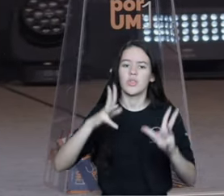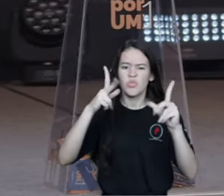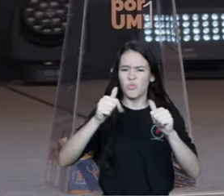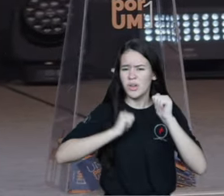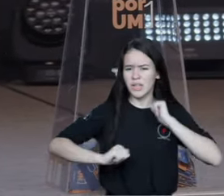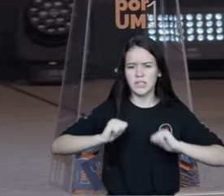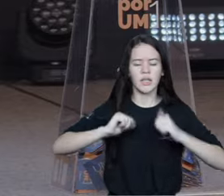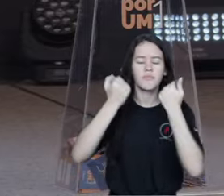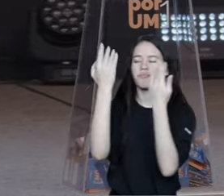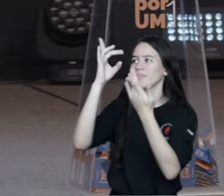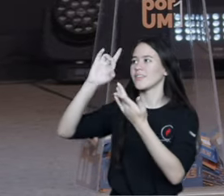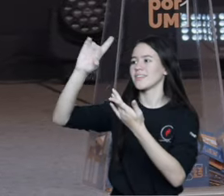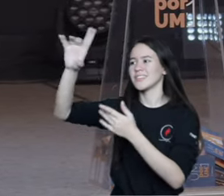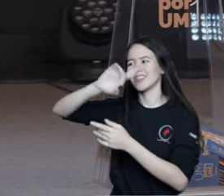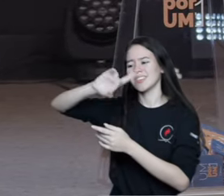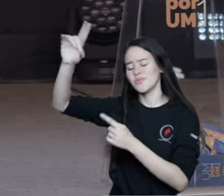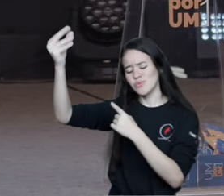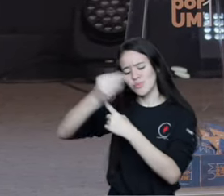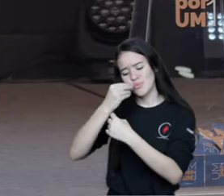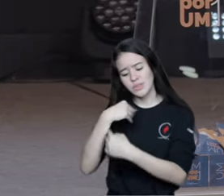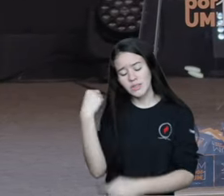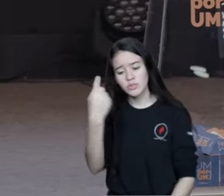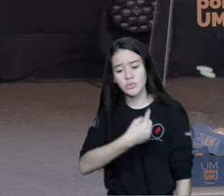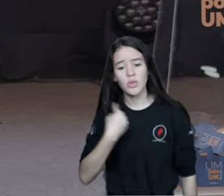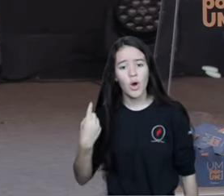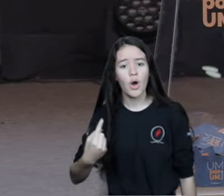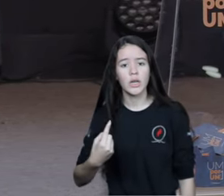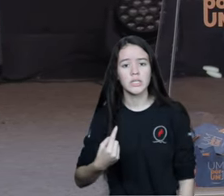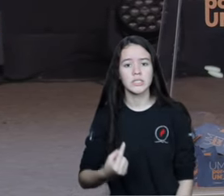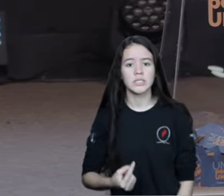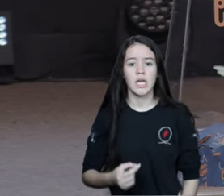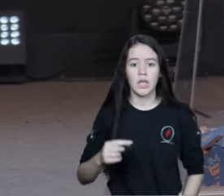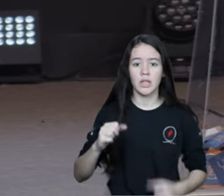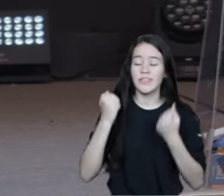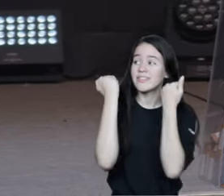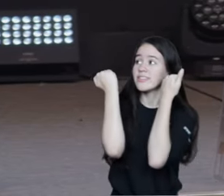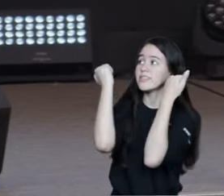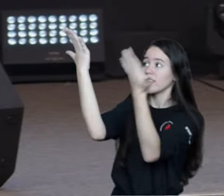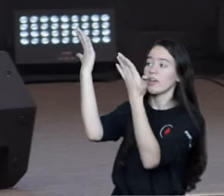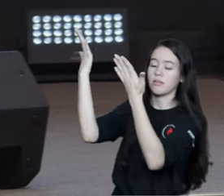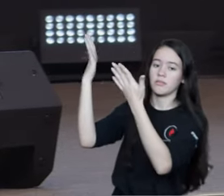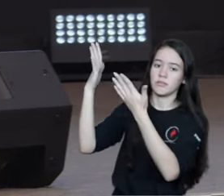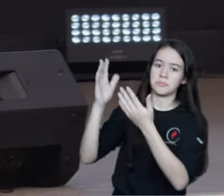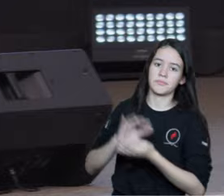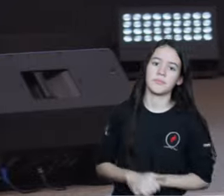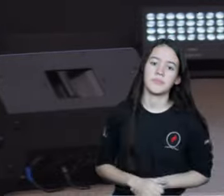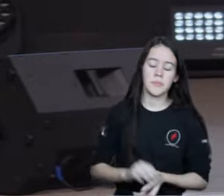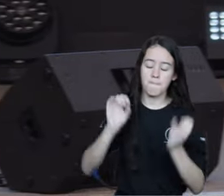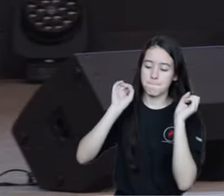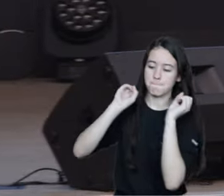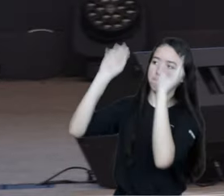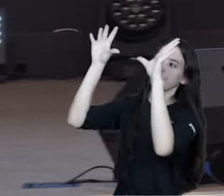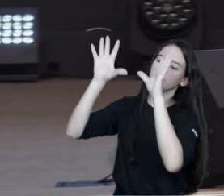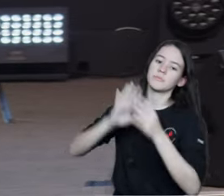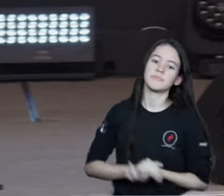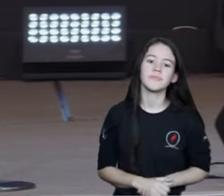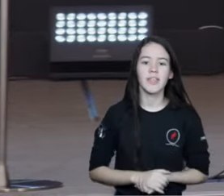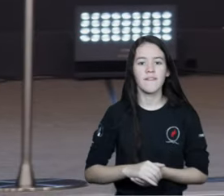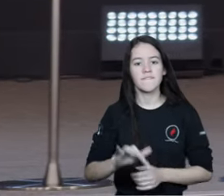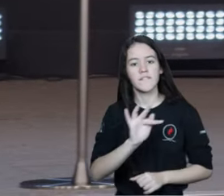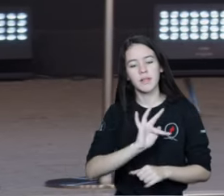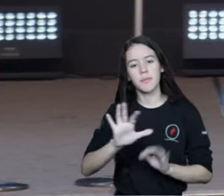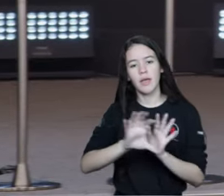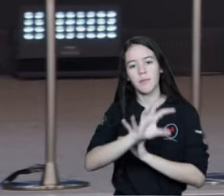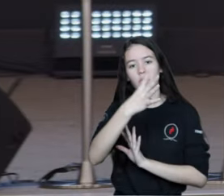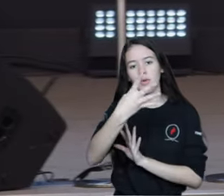toda a vossa ansiedade ele tem cuidado de vós não é segurando não é lançando Filipenses 4 6 diz